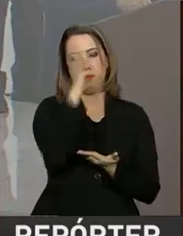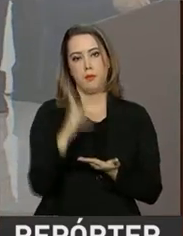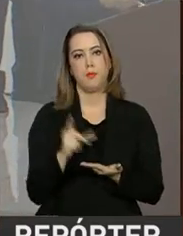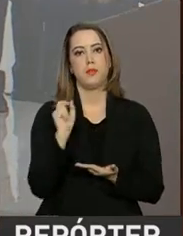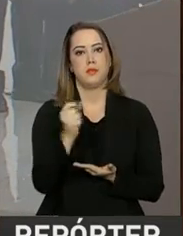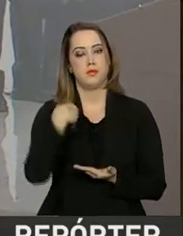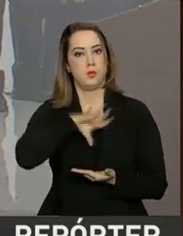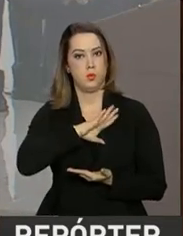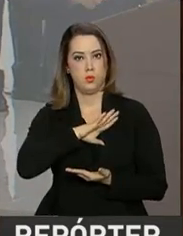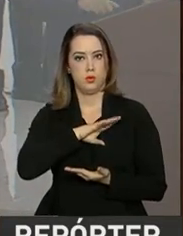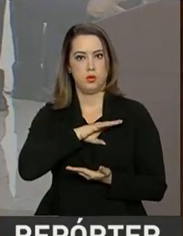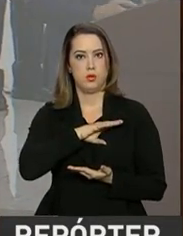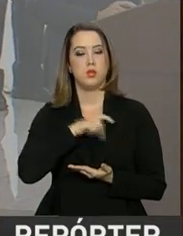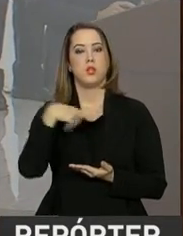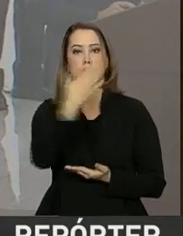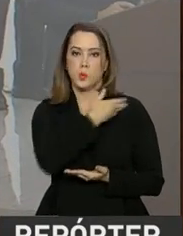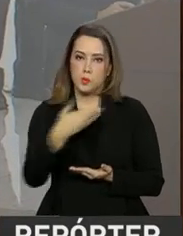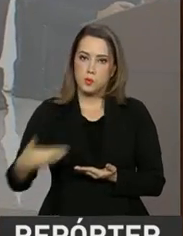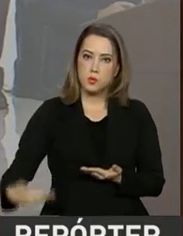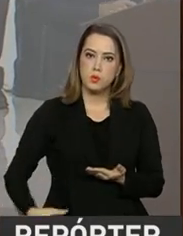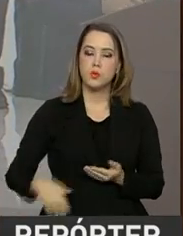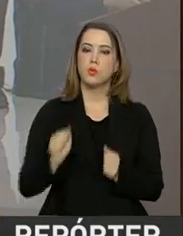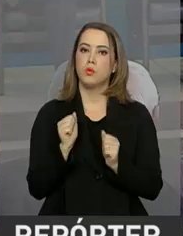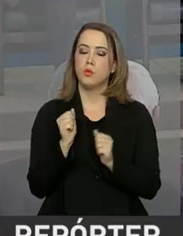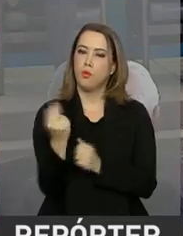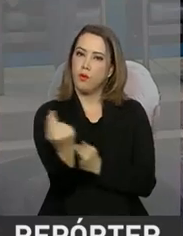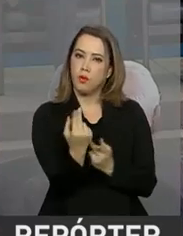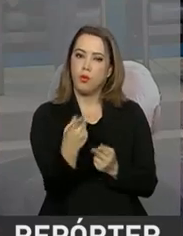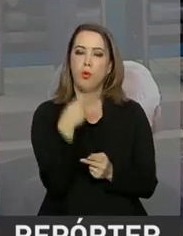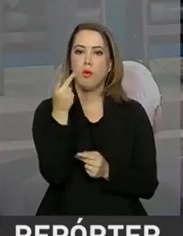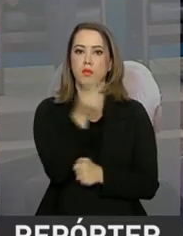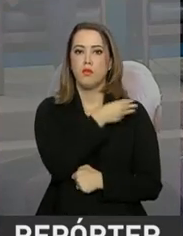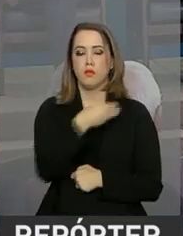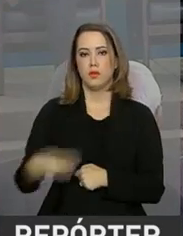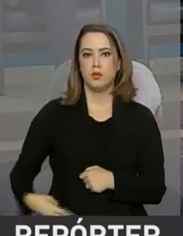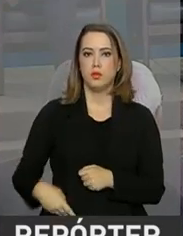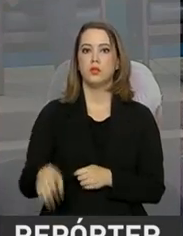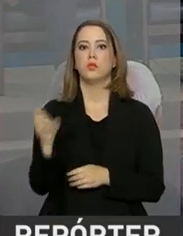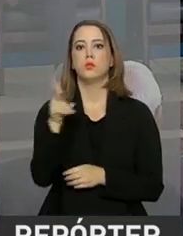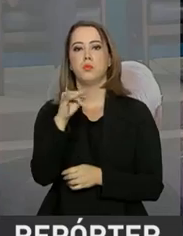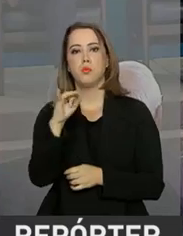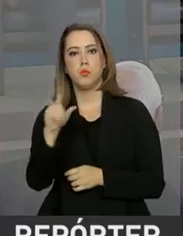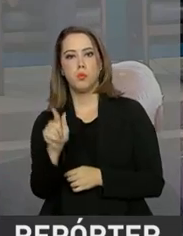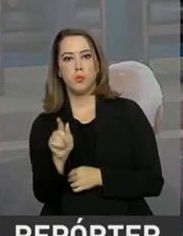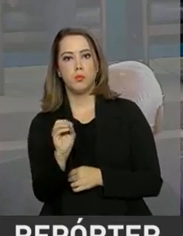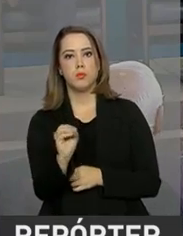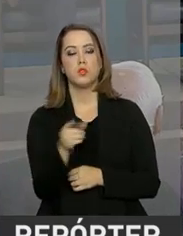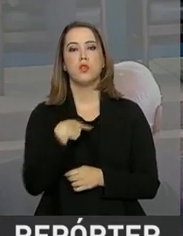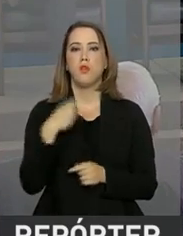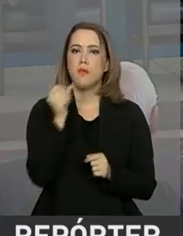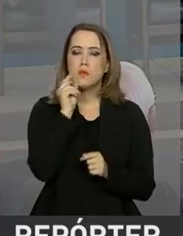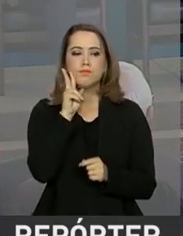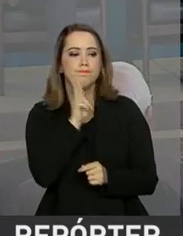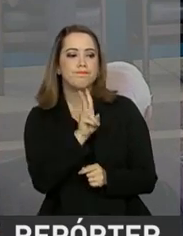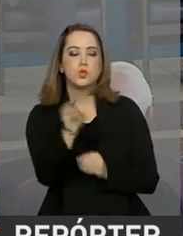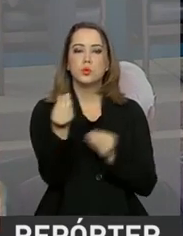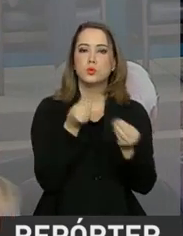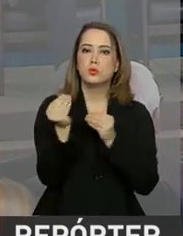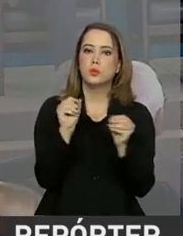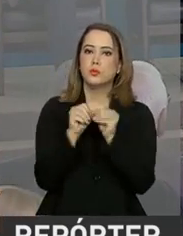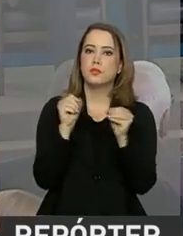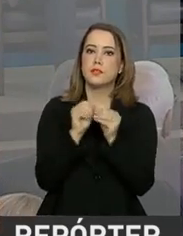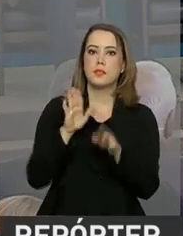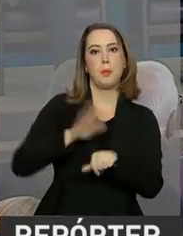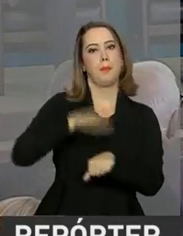estado como bem mostrou aqui o ministro Diogo Estamos vendo como fazer muito mais e melhor com